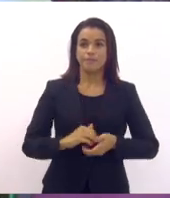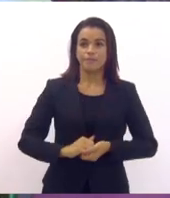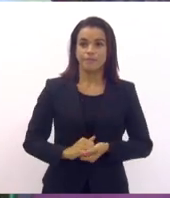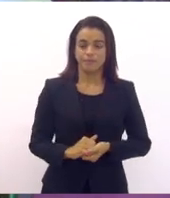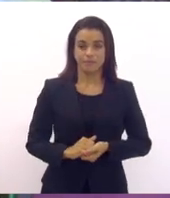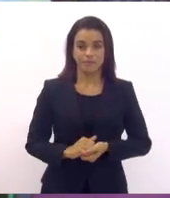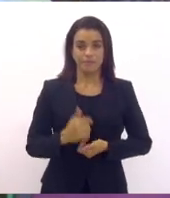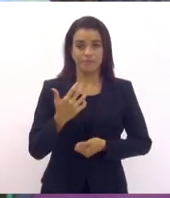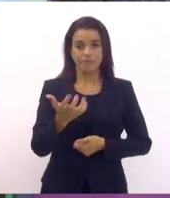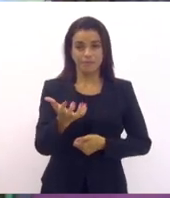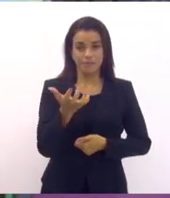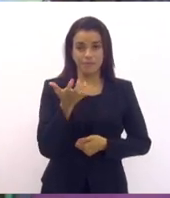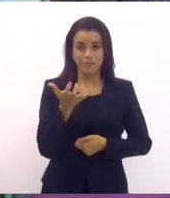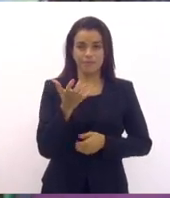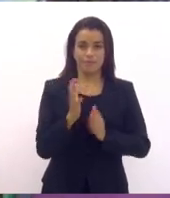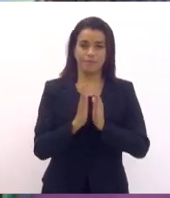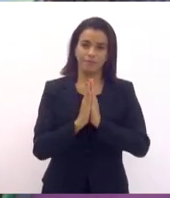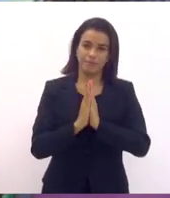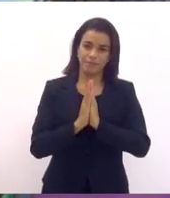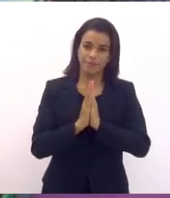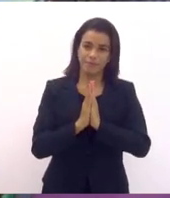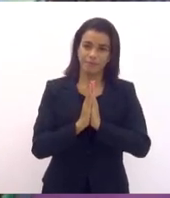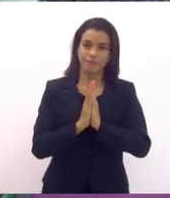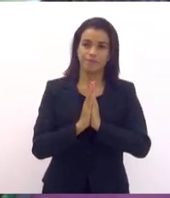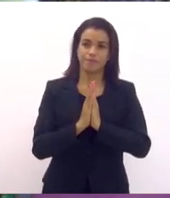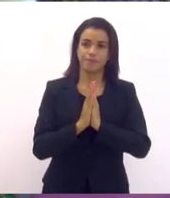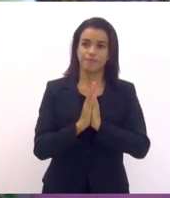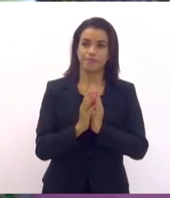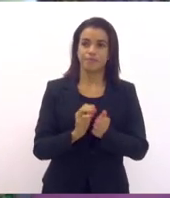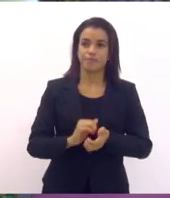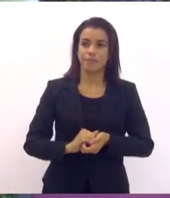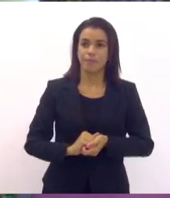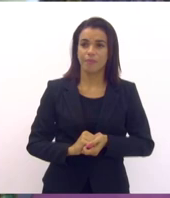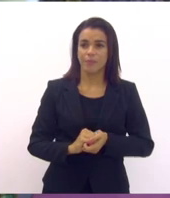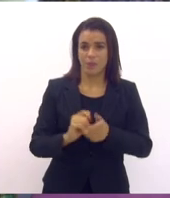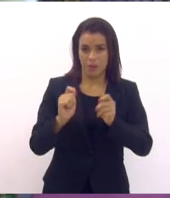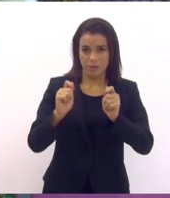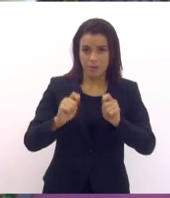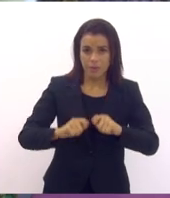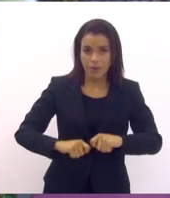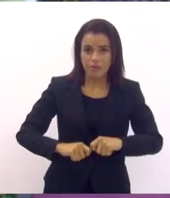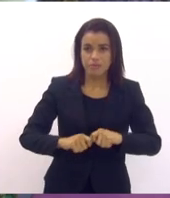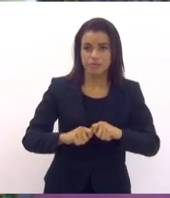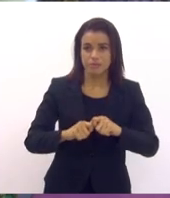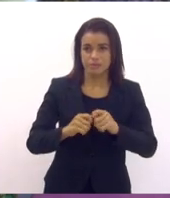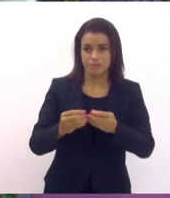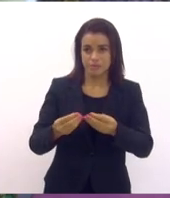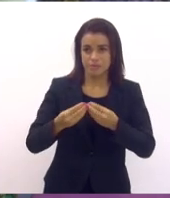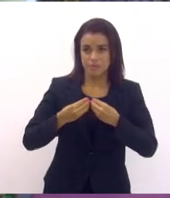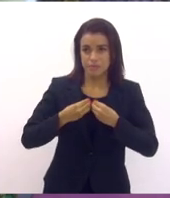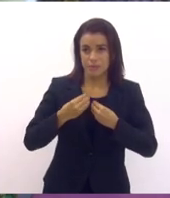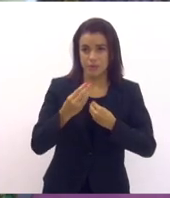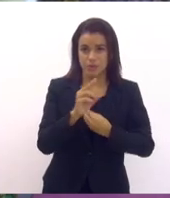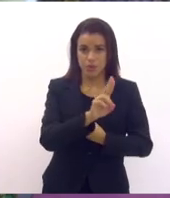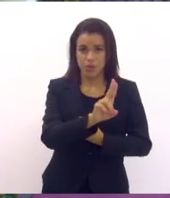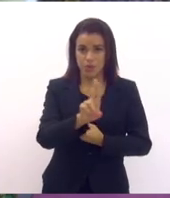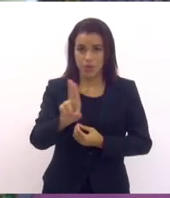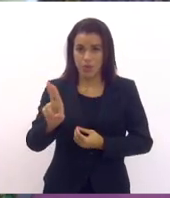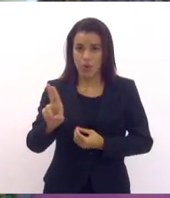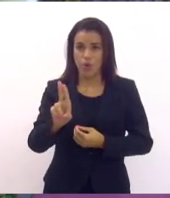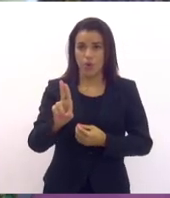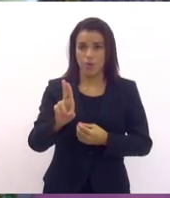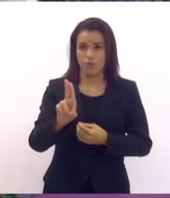eu queria pedir um favor eh conte antes da você pode por favor dar seu nome sobrenome seu cargo e